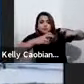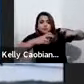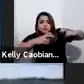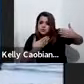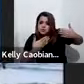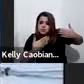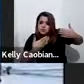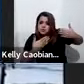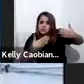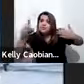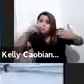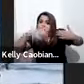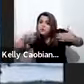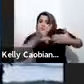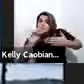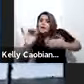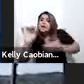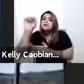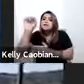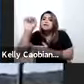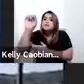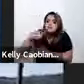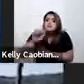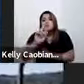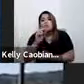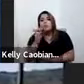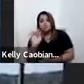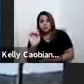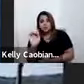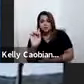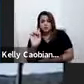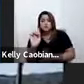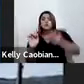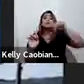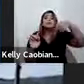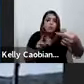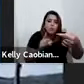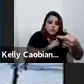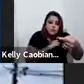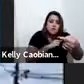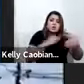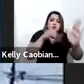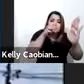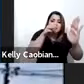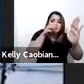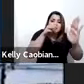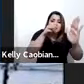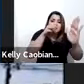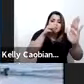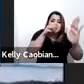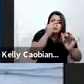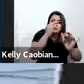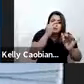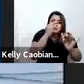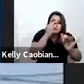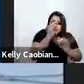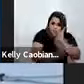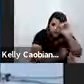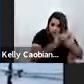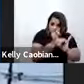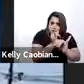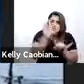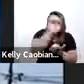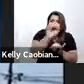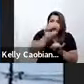Na sequência, no voto SBC, ele vai votar se ele quer também no retorno da